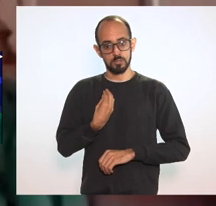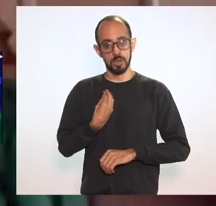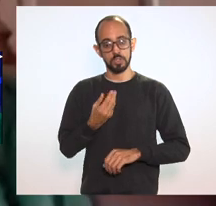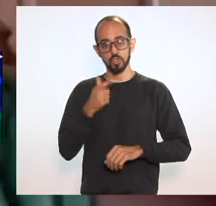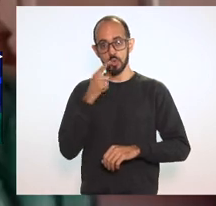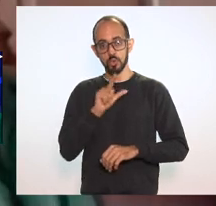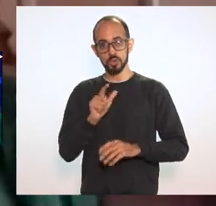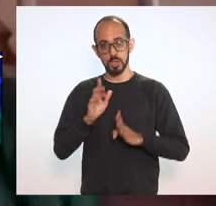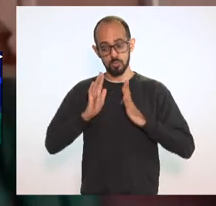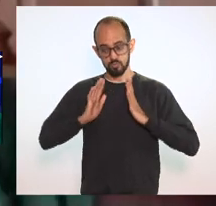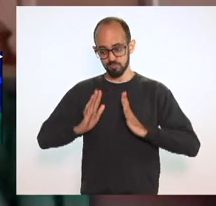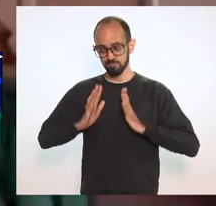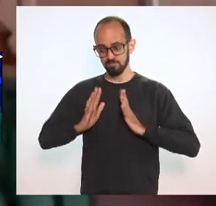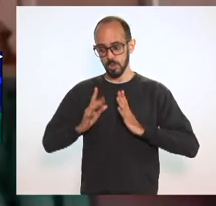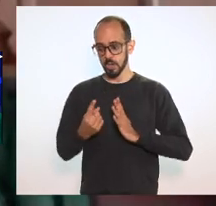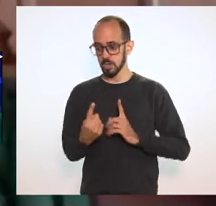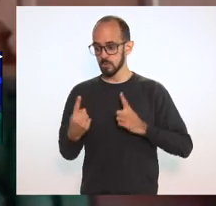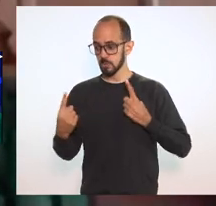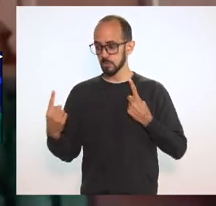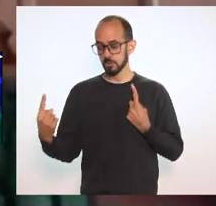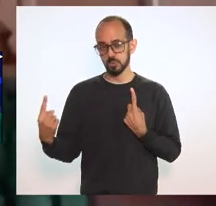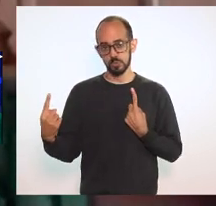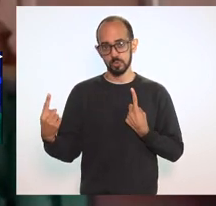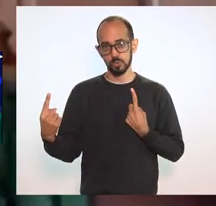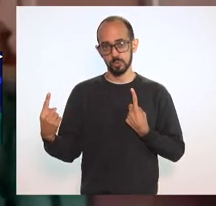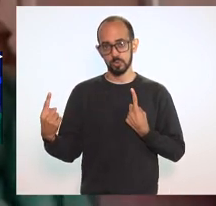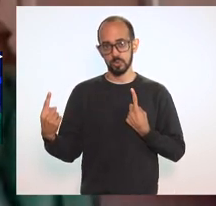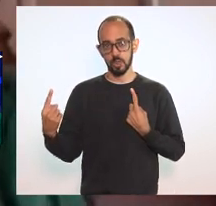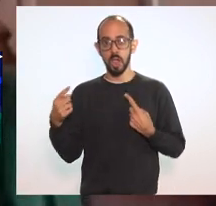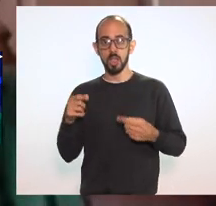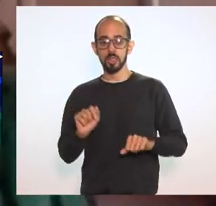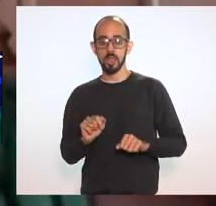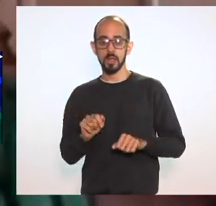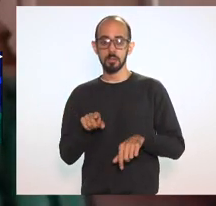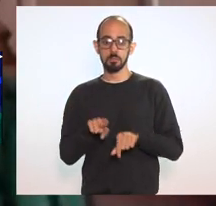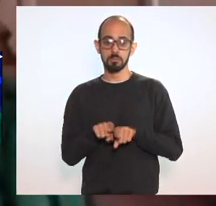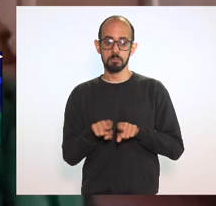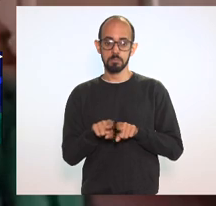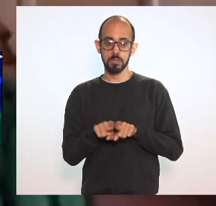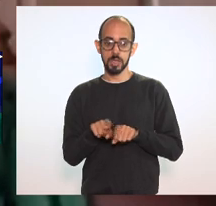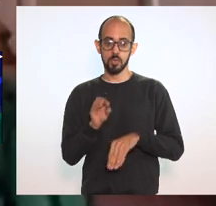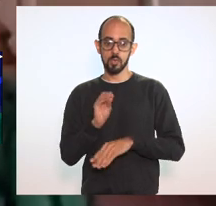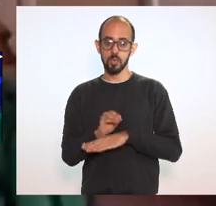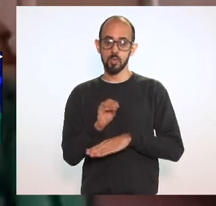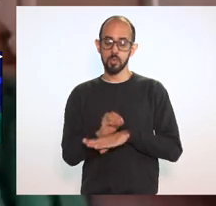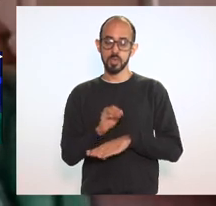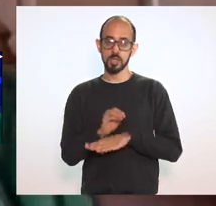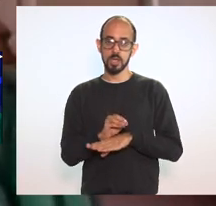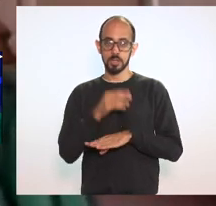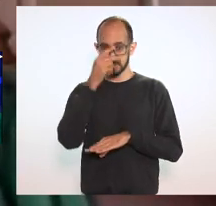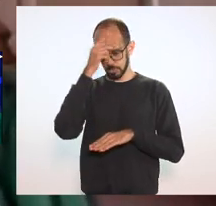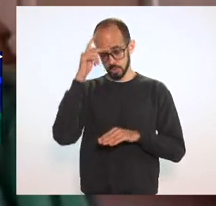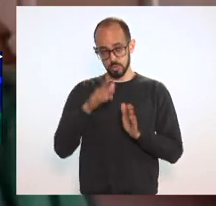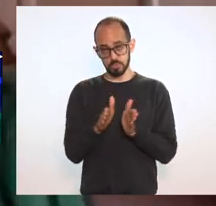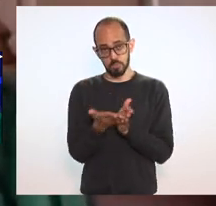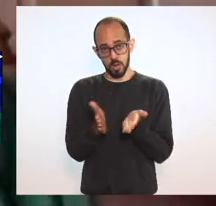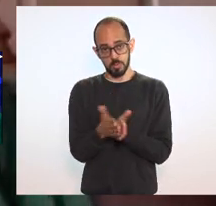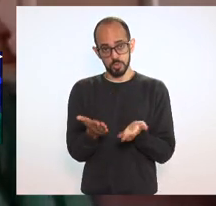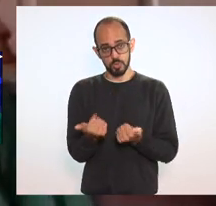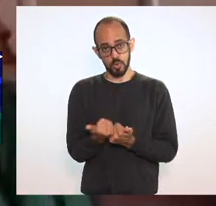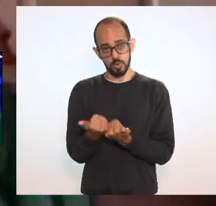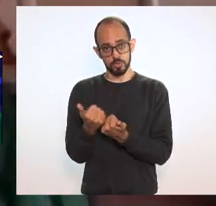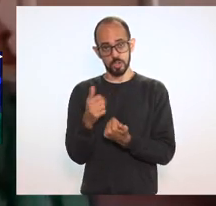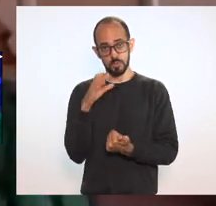social garantido a subsistência das pessoas mais pobres com o auxílio emergencial ou